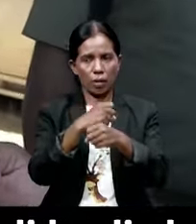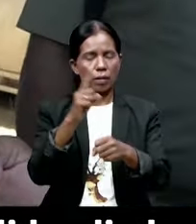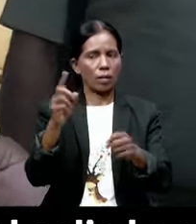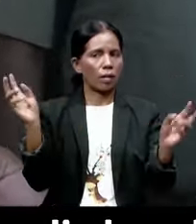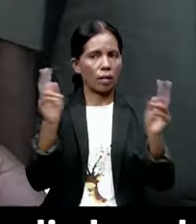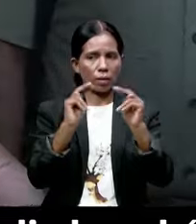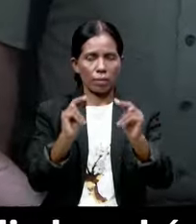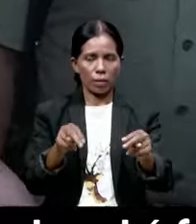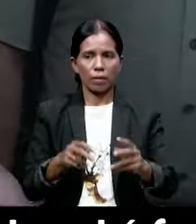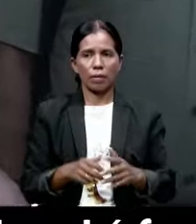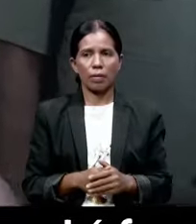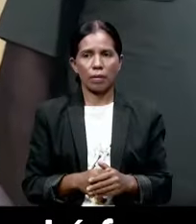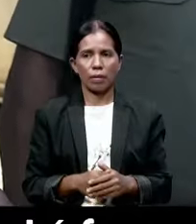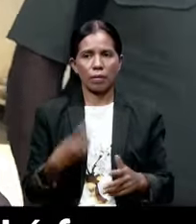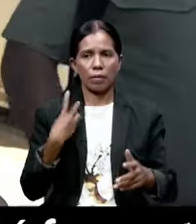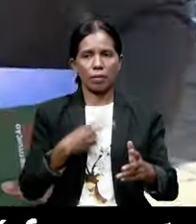precisa.